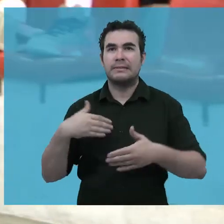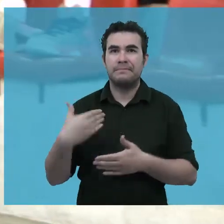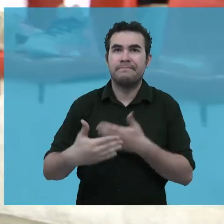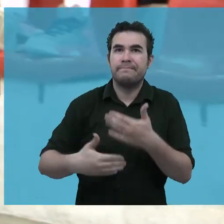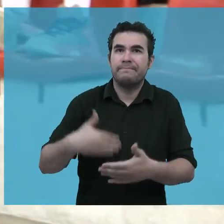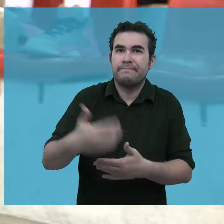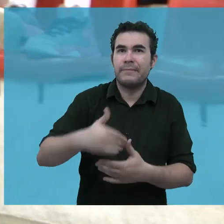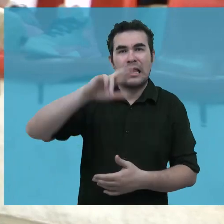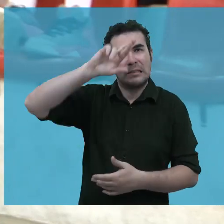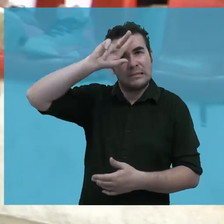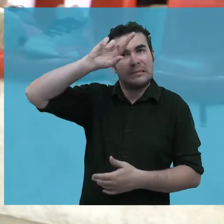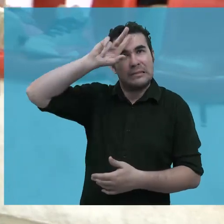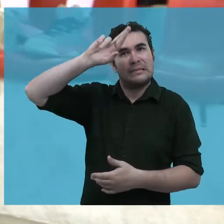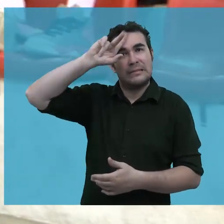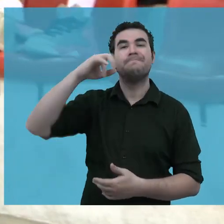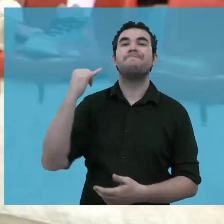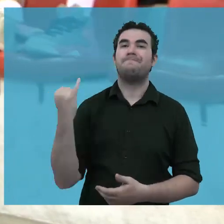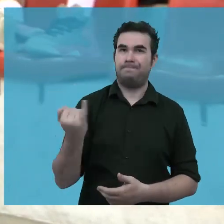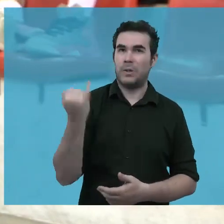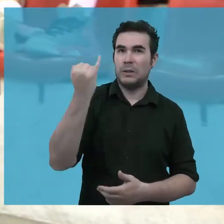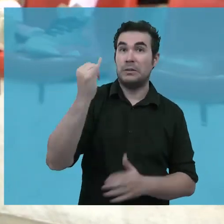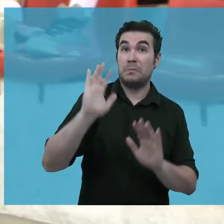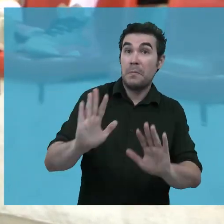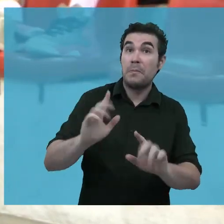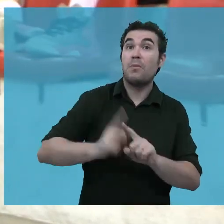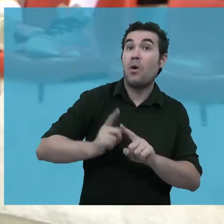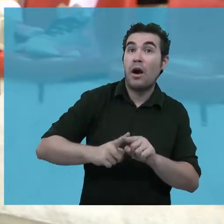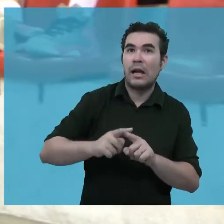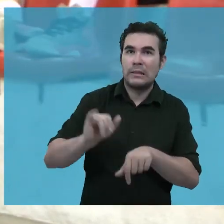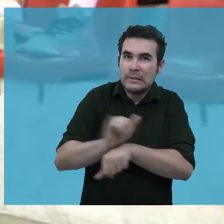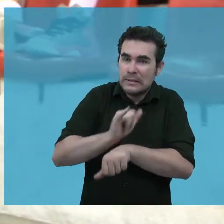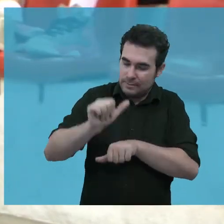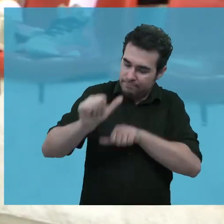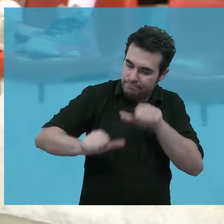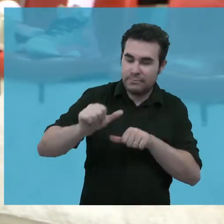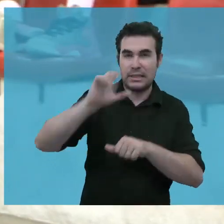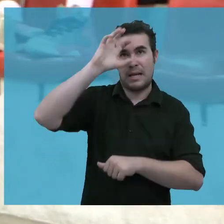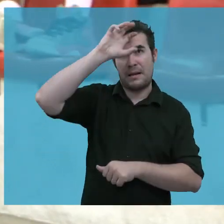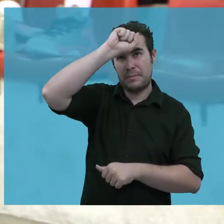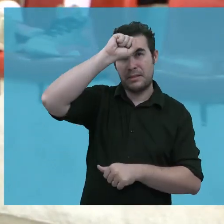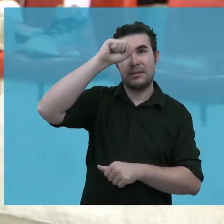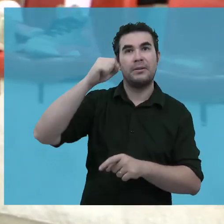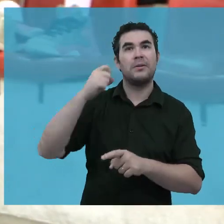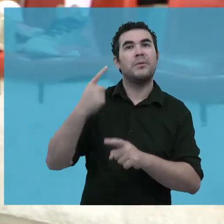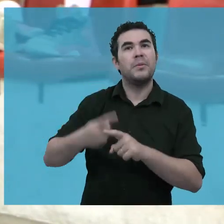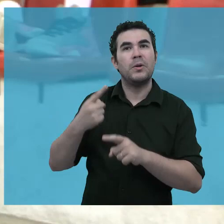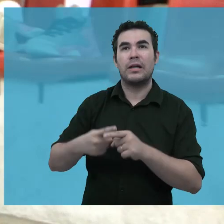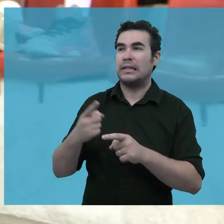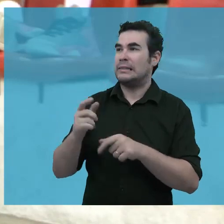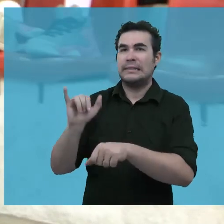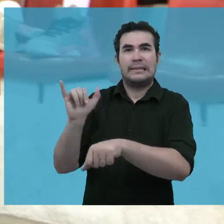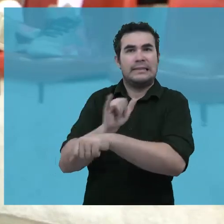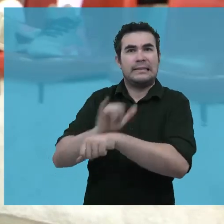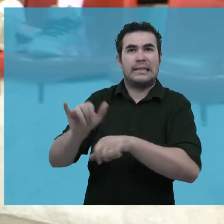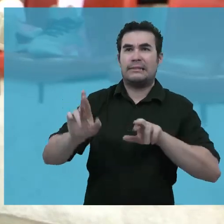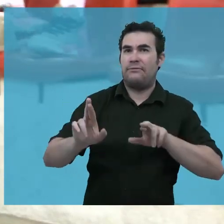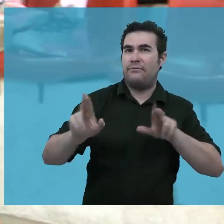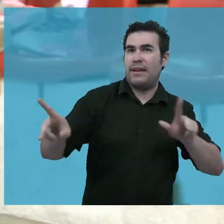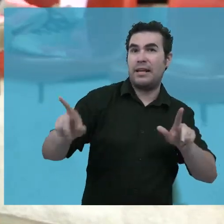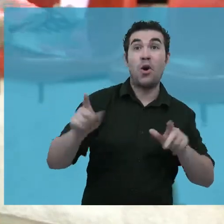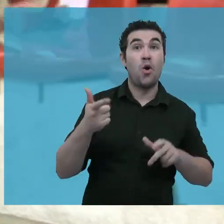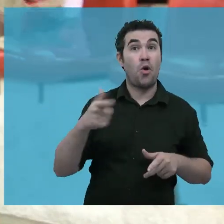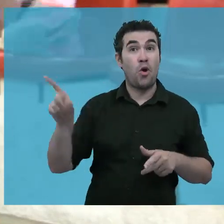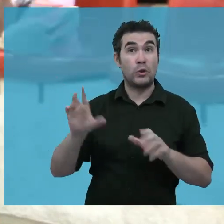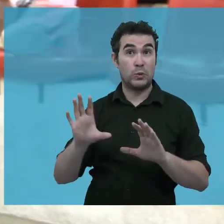com o erro foi muito importante. A cada jogo a gente ia melhorando o nosso tático, porque era uma cidade super diferente, que é